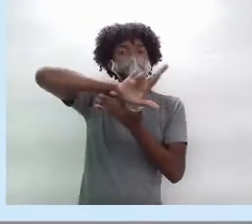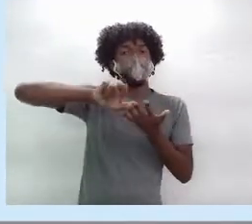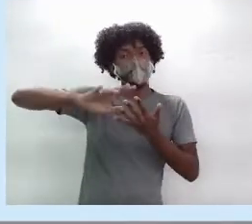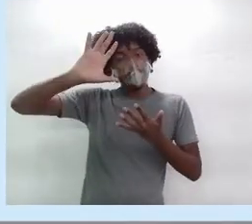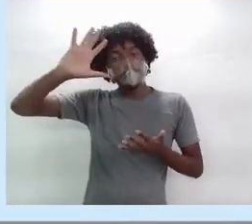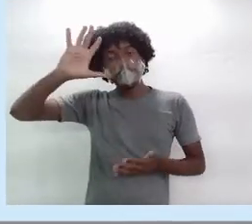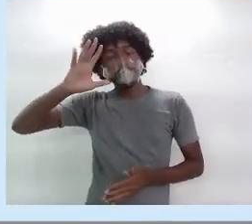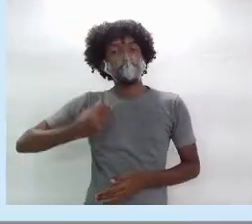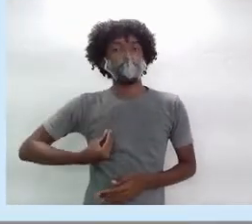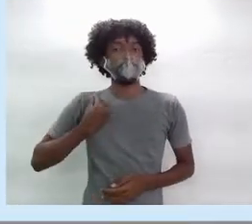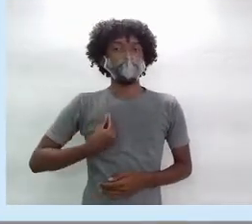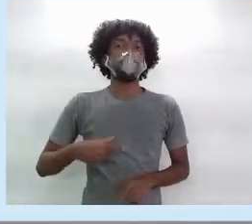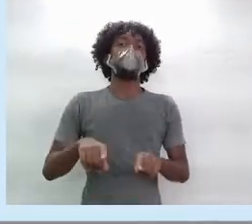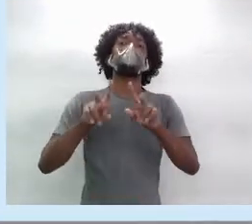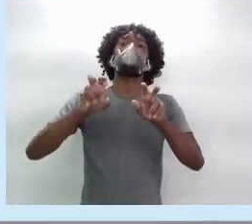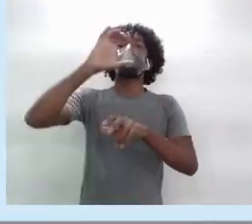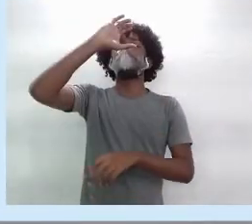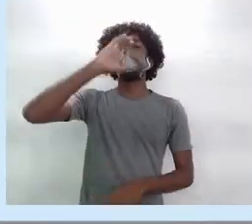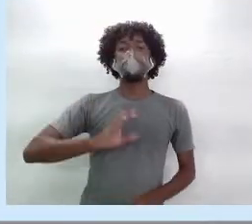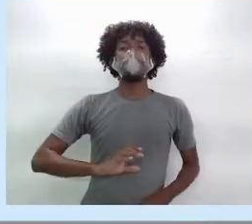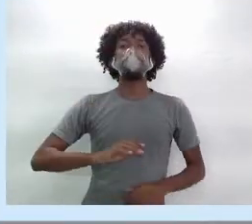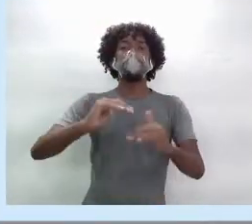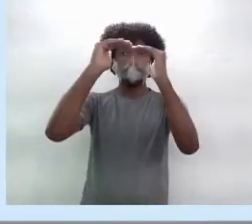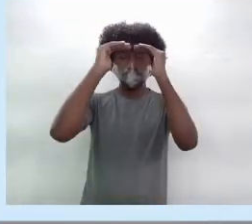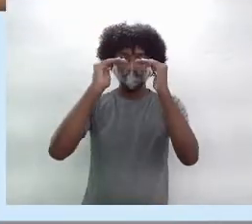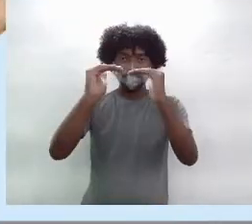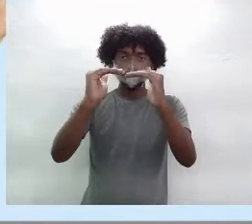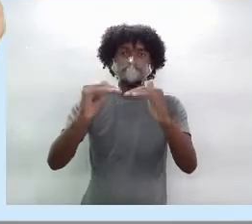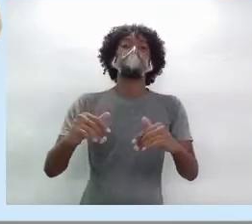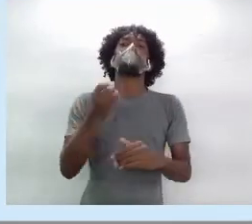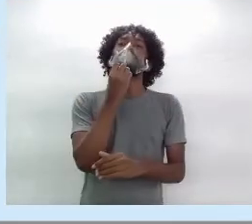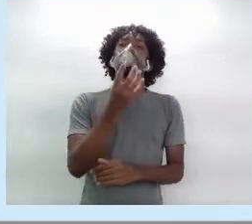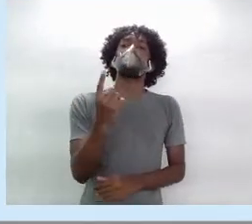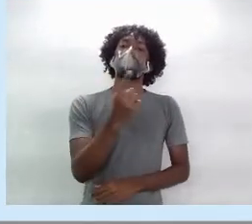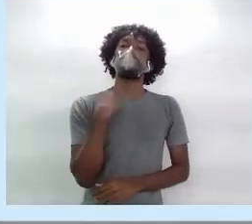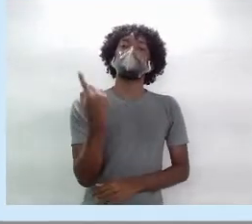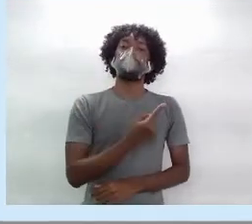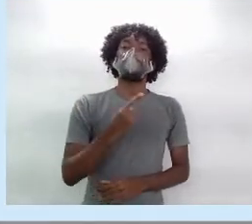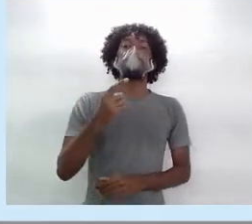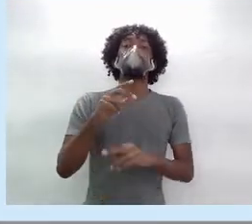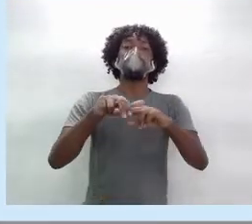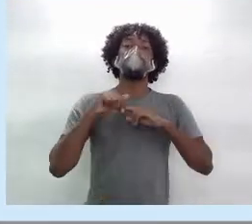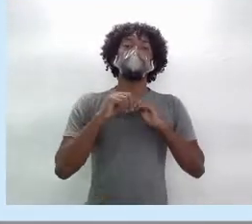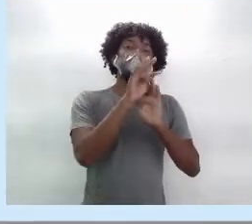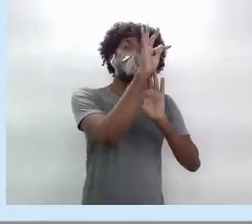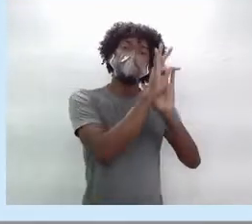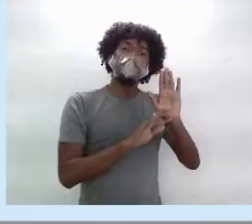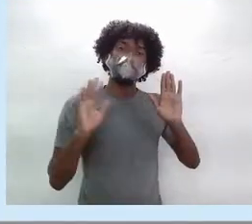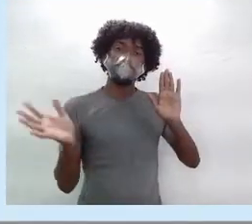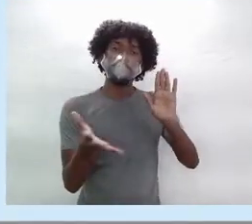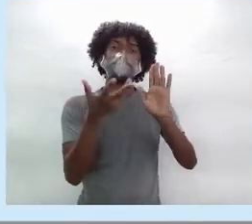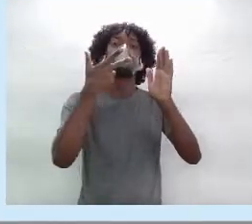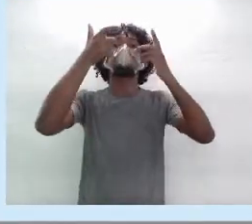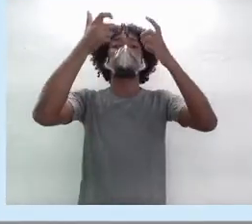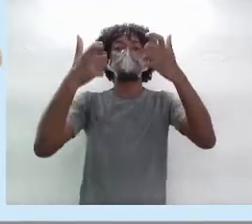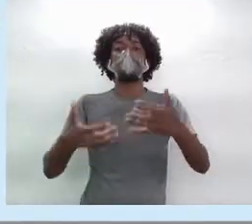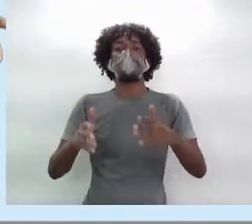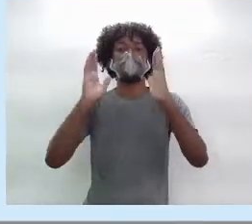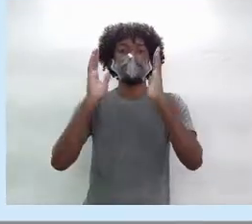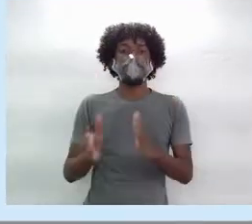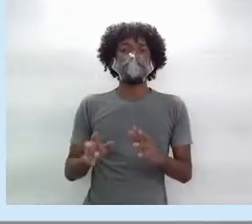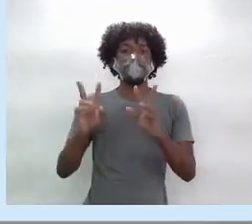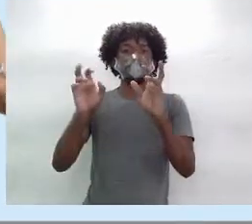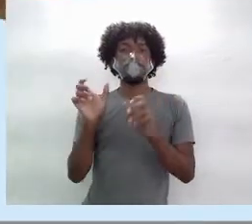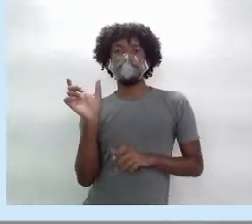a questão do cidadão, do respeito. É por isso que no texto motivador trouxe justamente aquelas